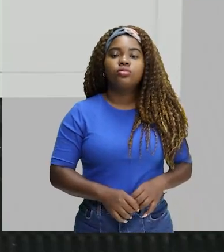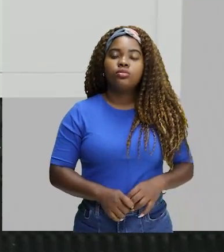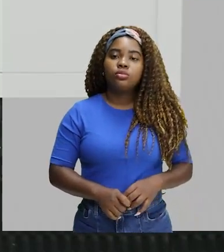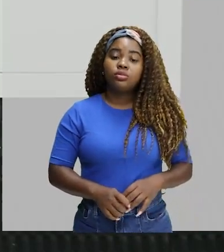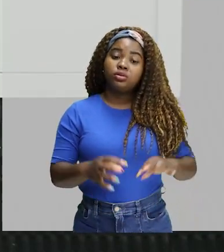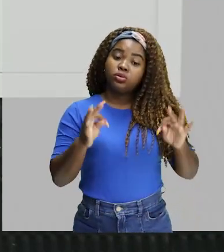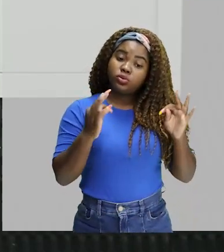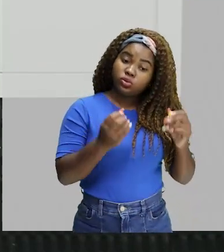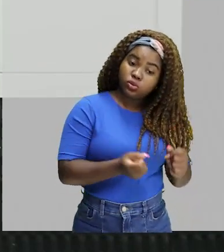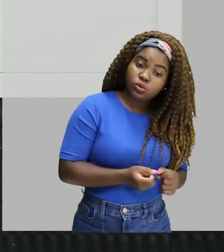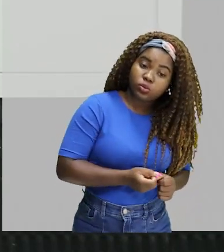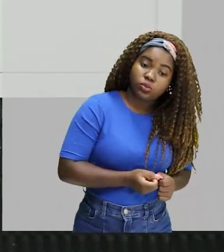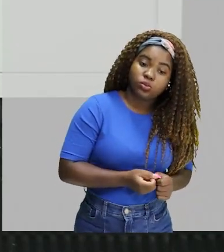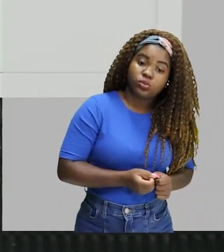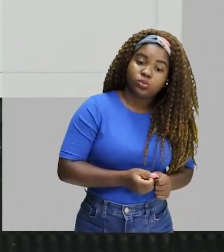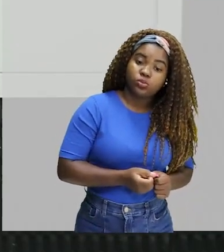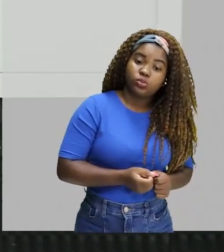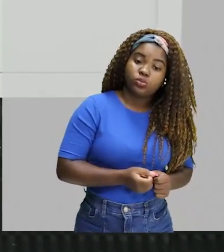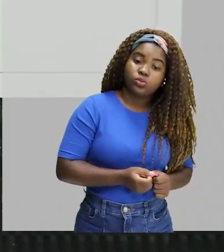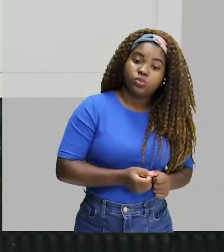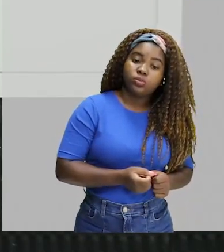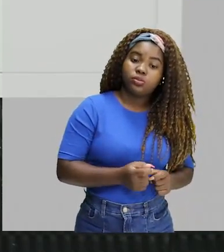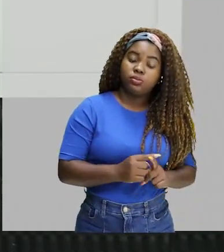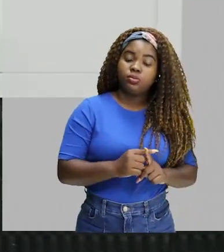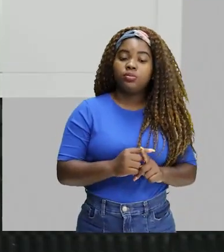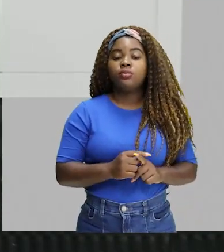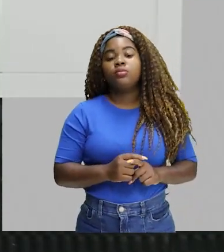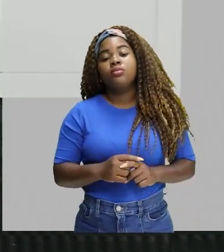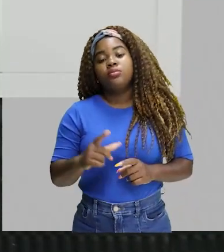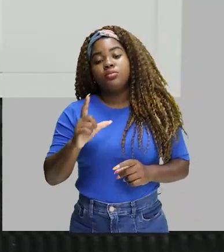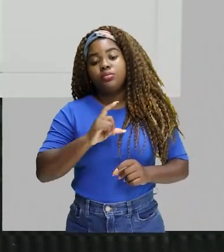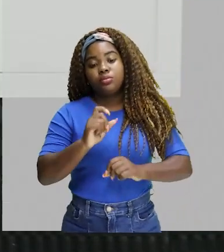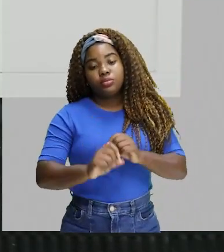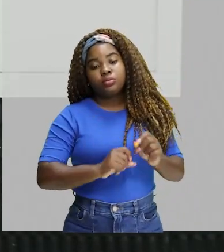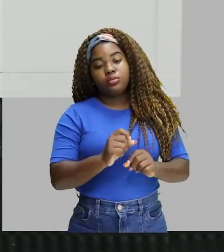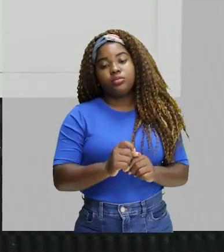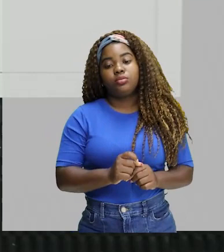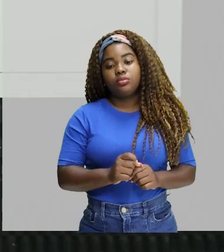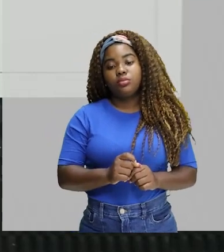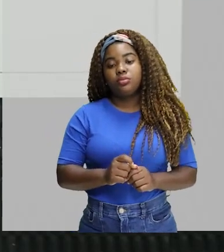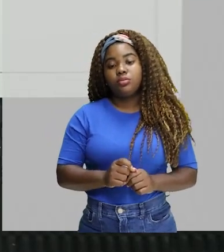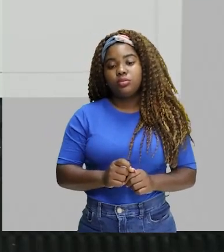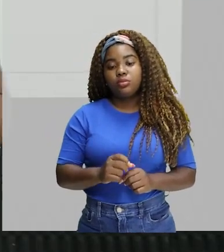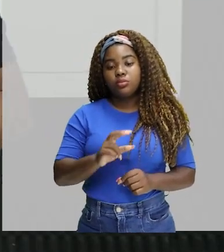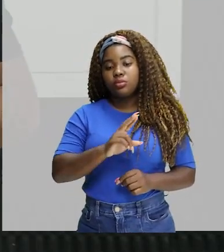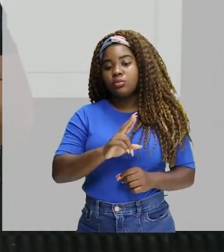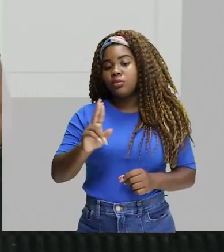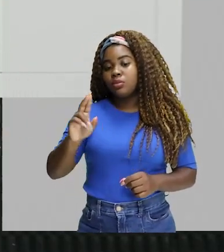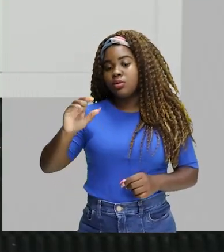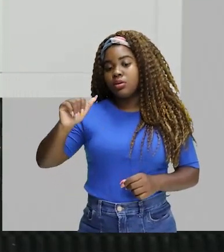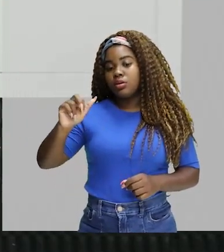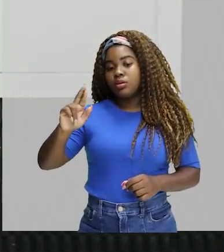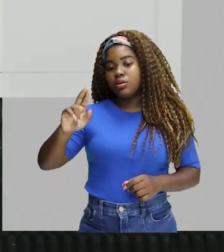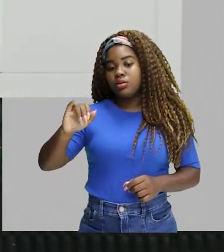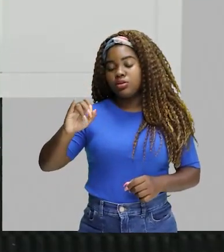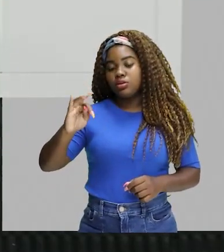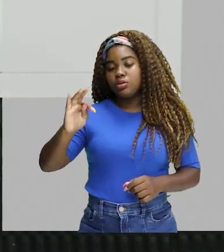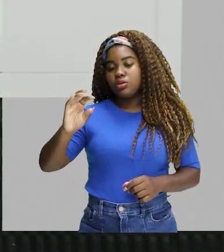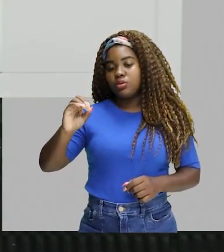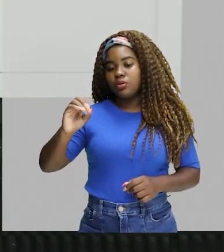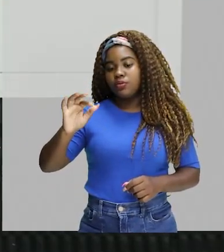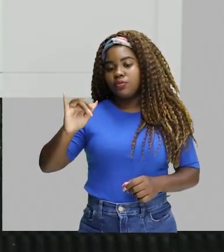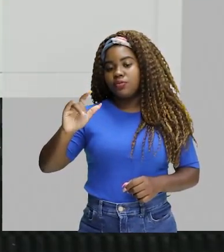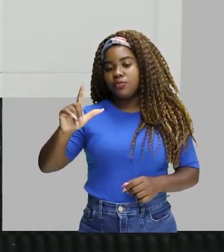são todos os escritos sobre Sócrates. Nós temos algumas fontes sobre Sócrates, como Aristófanes, mas Aristófanes geralmente assim coloca um